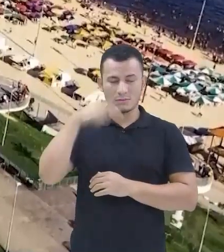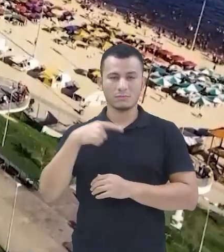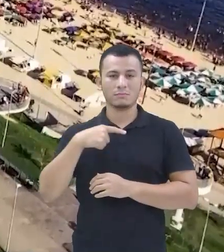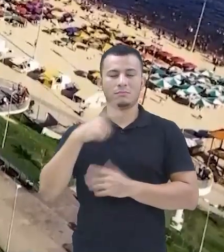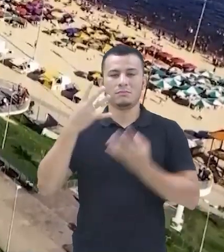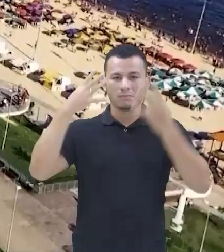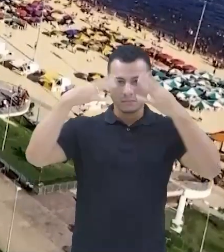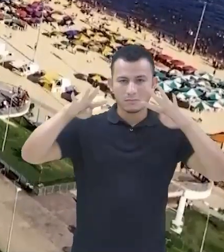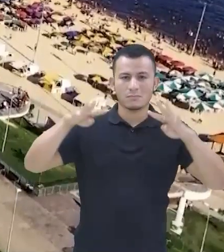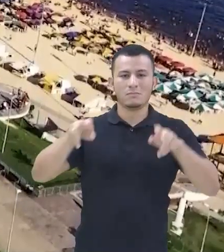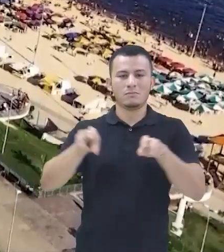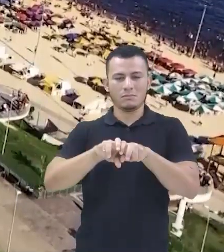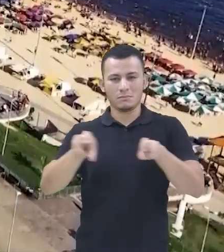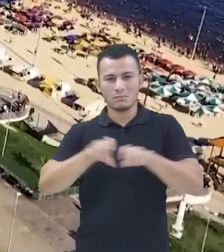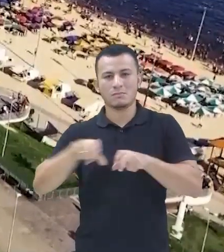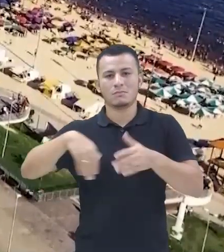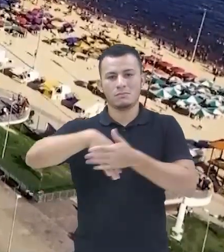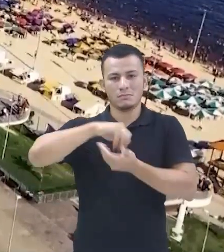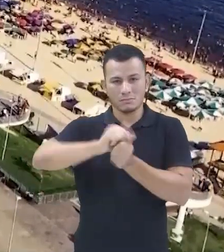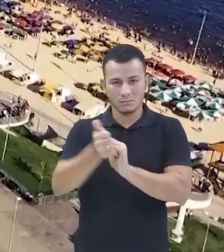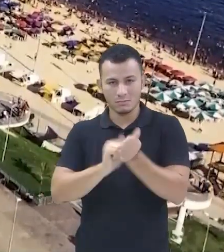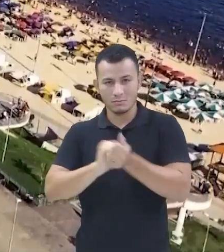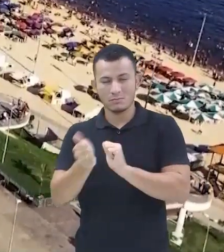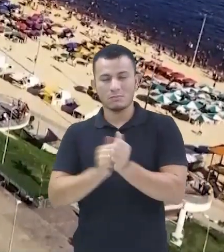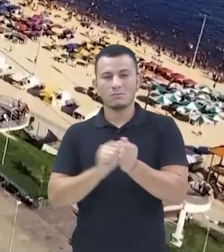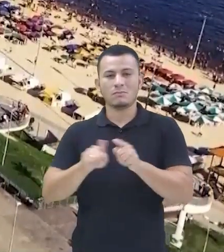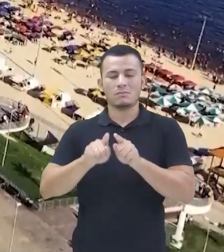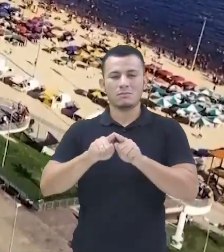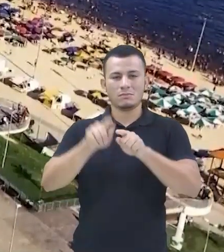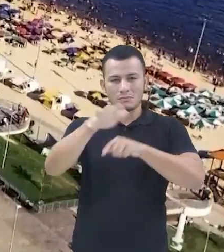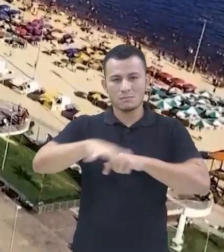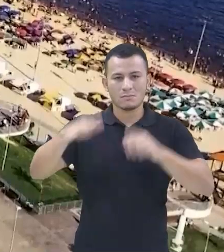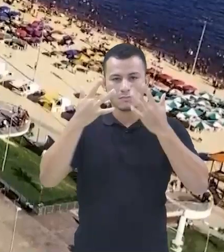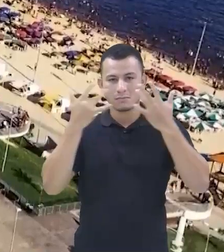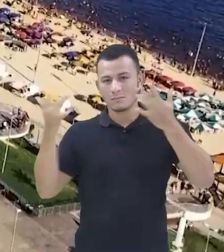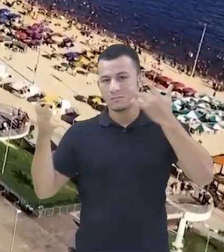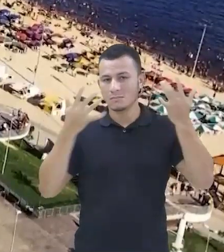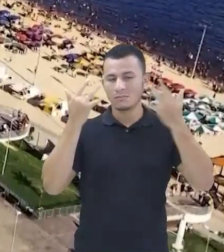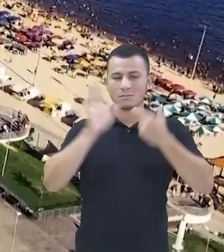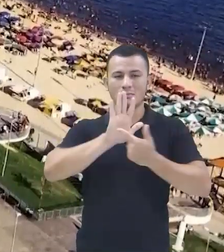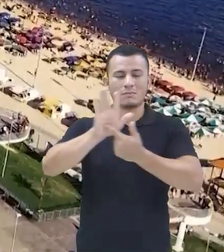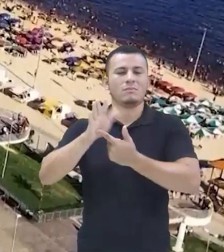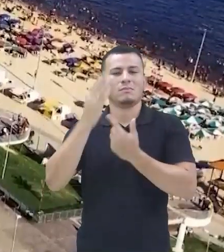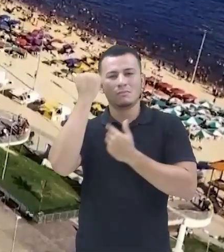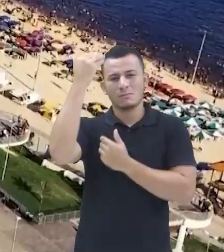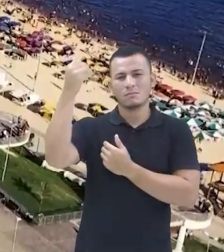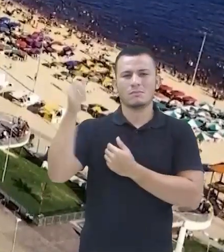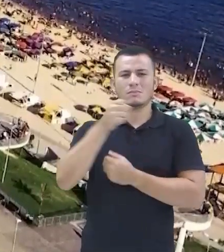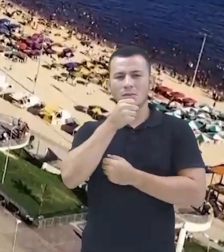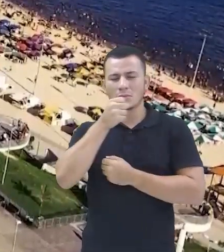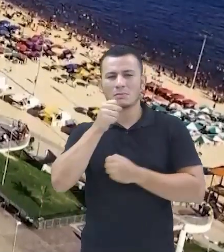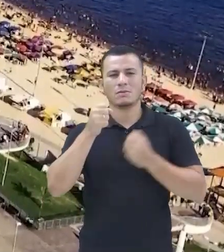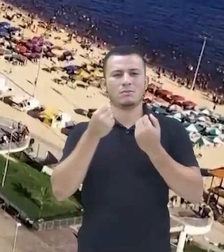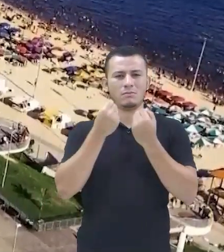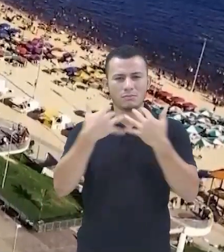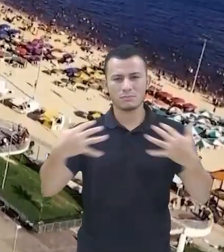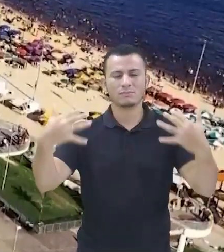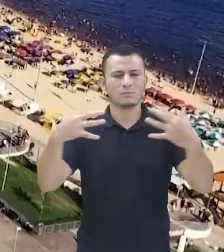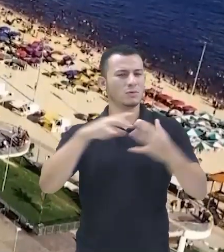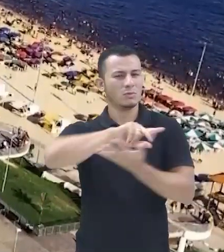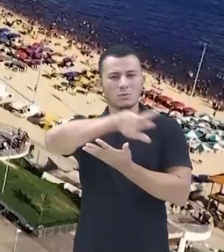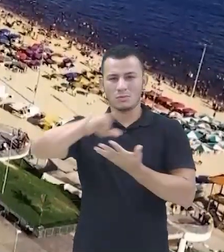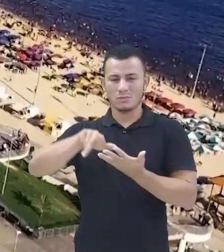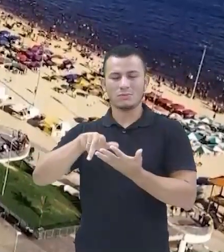urbanizada, quadras para a prática de esporte e um anfiteatro onde são realizadas apresentações musicais, espetáculos teatrais e